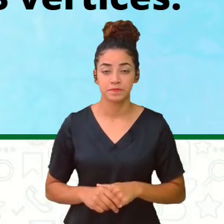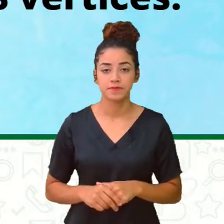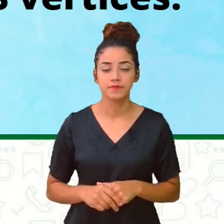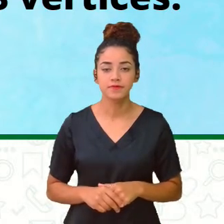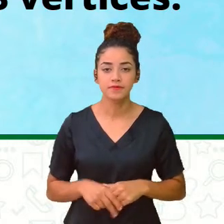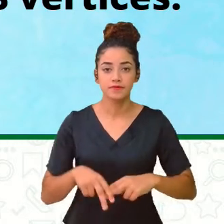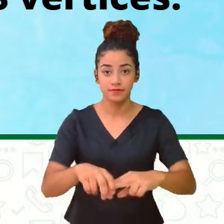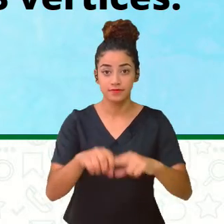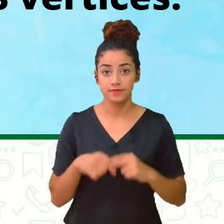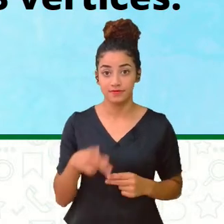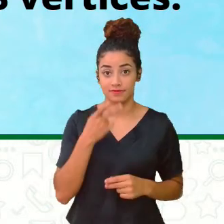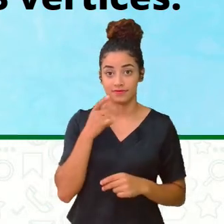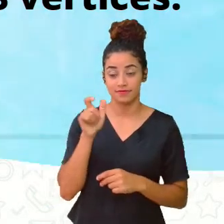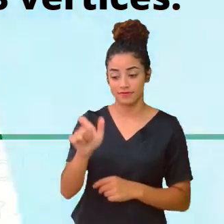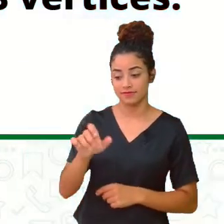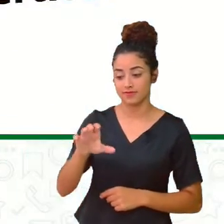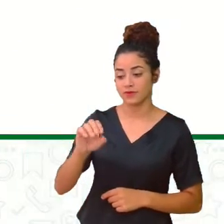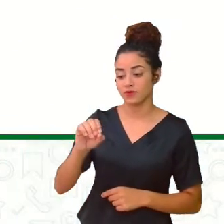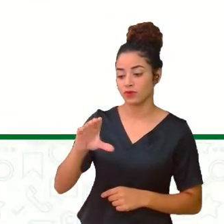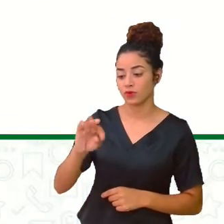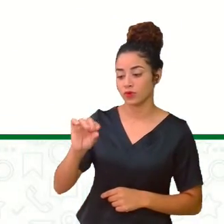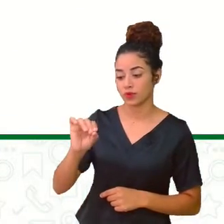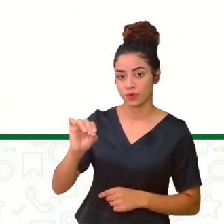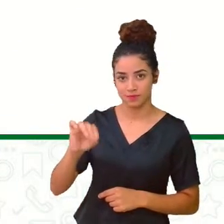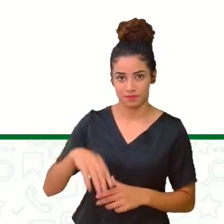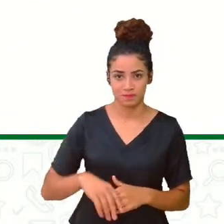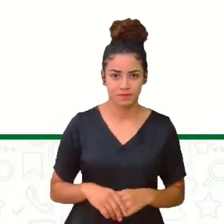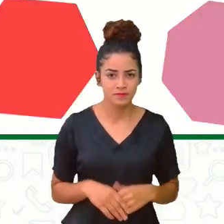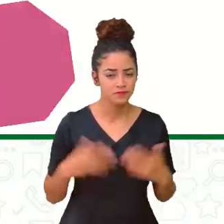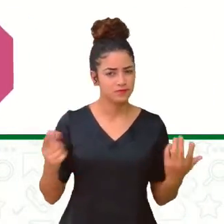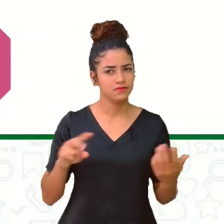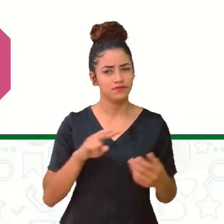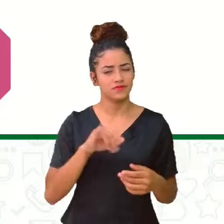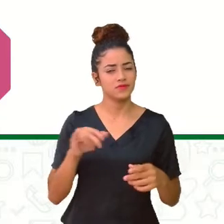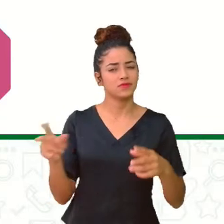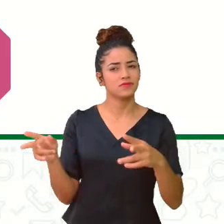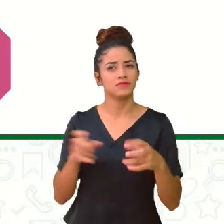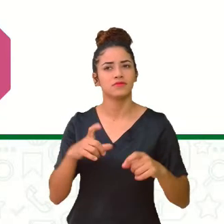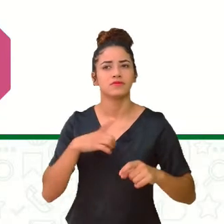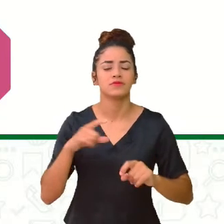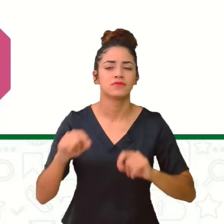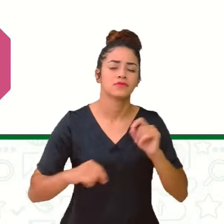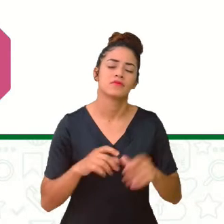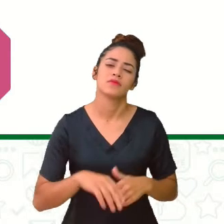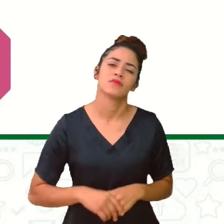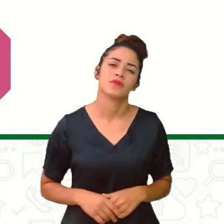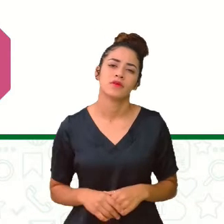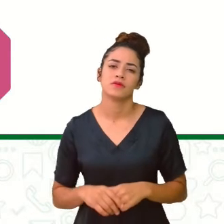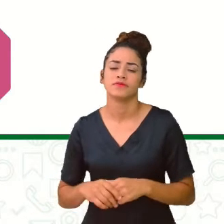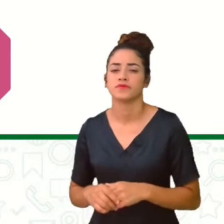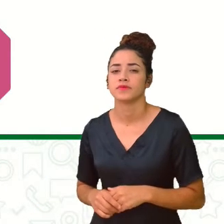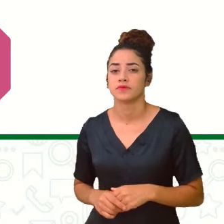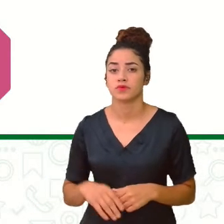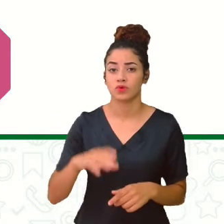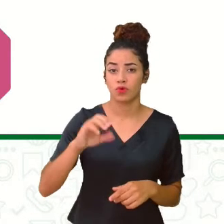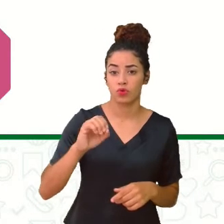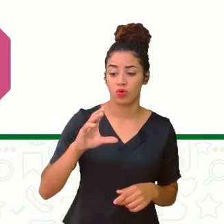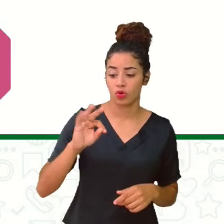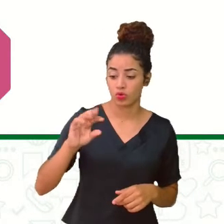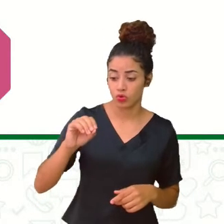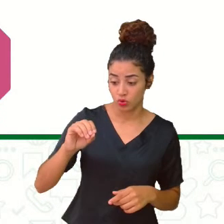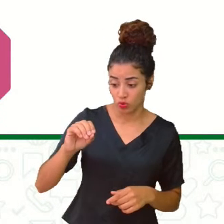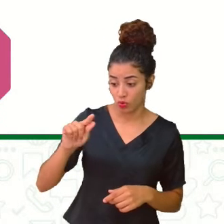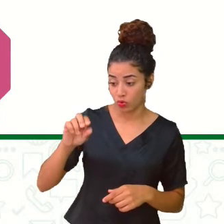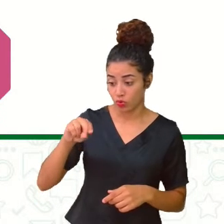isso que se chama octógono. E aí vocês vão perceber que a gente tem, depois do octógono, a gente tem